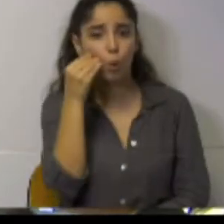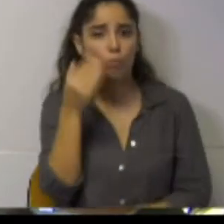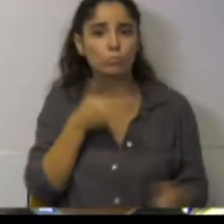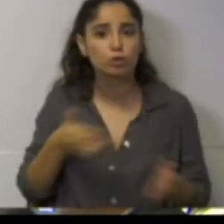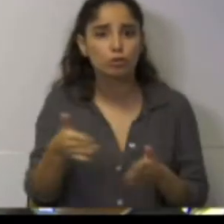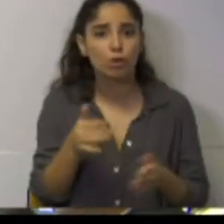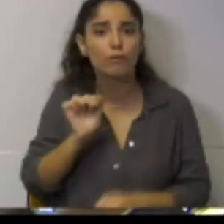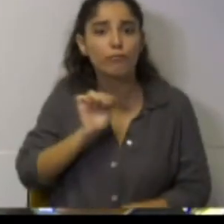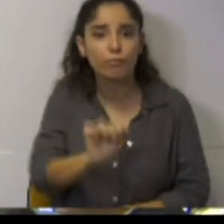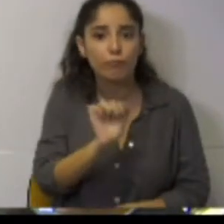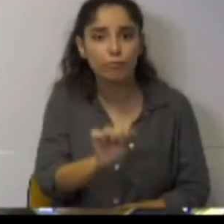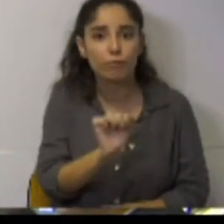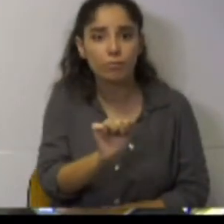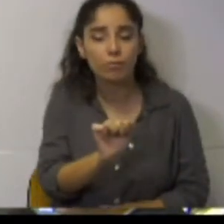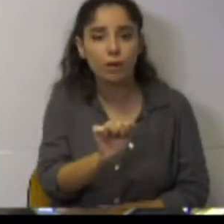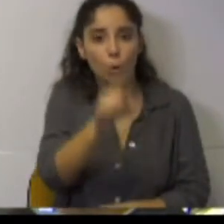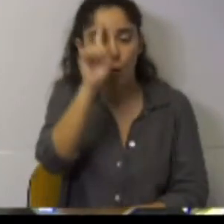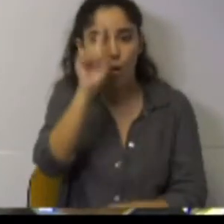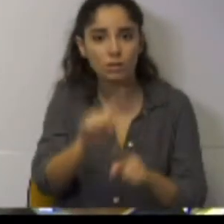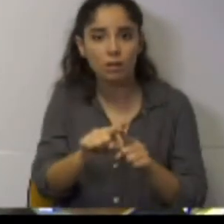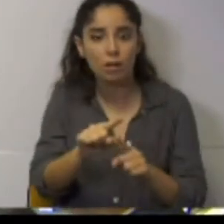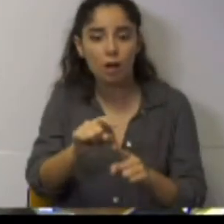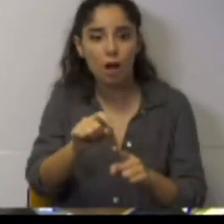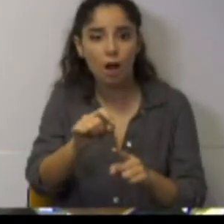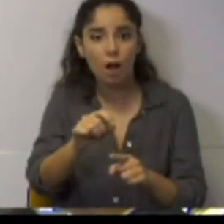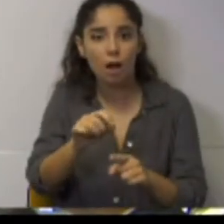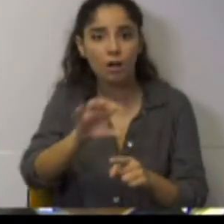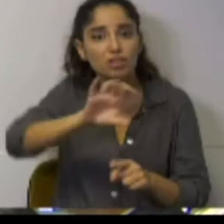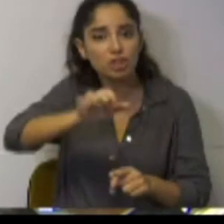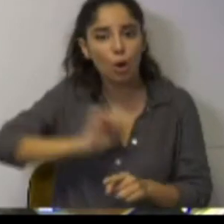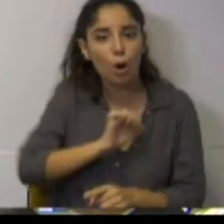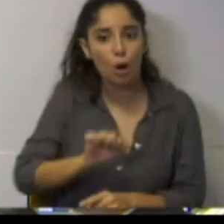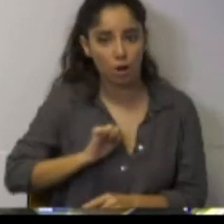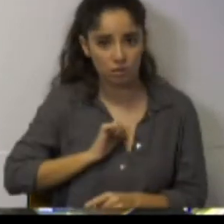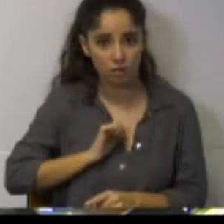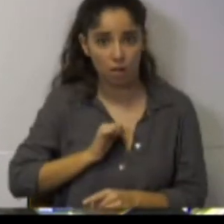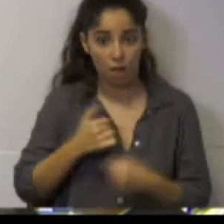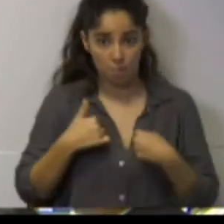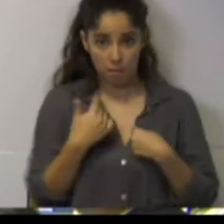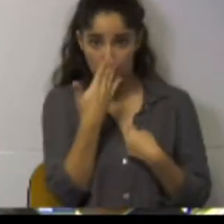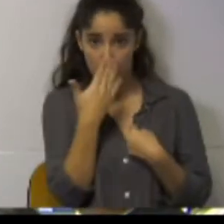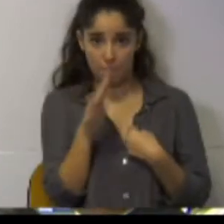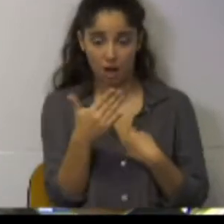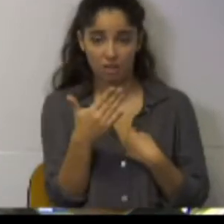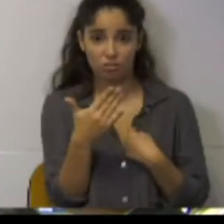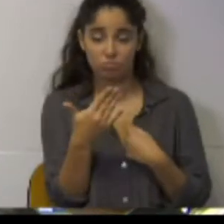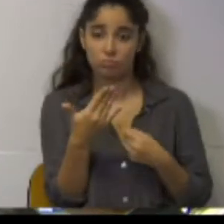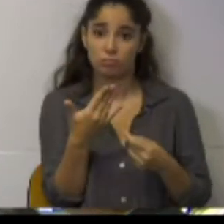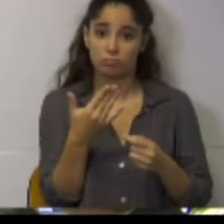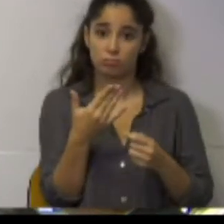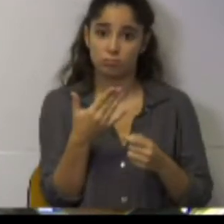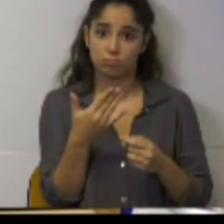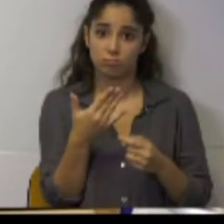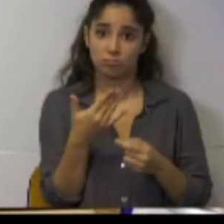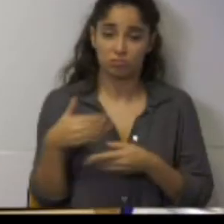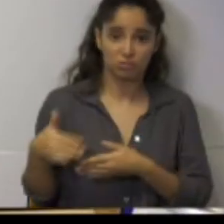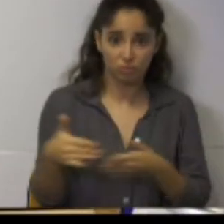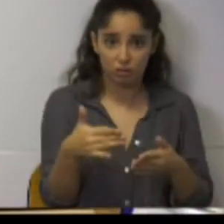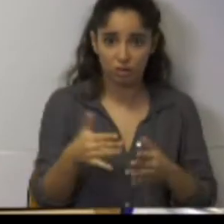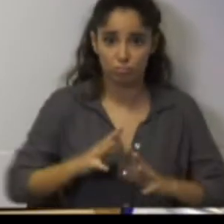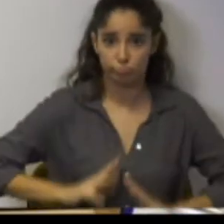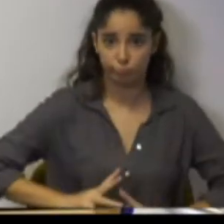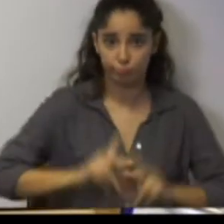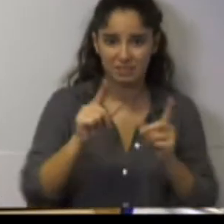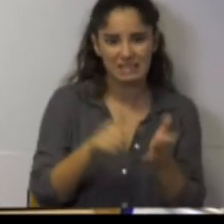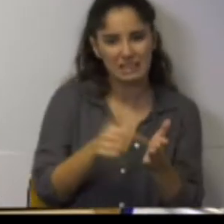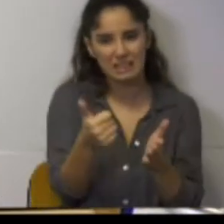Vossa Excelência tem para a nossa região. Sendo que aquilo me parece que a estratégia de desenvolvimento é sendo uma estratégia